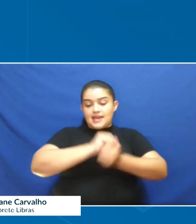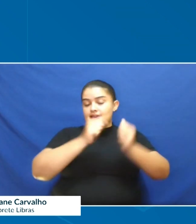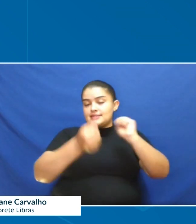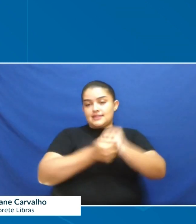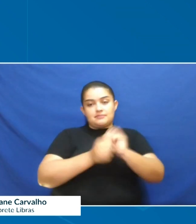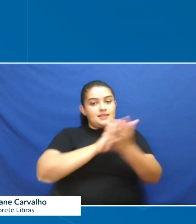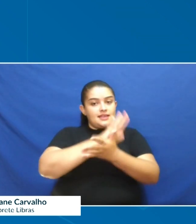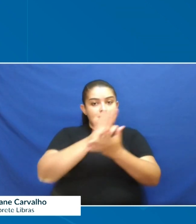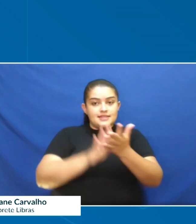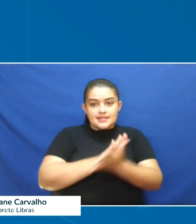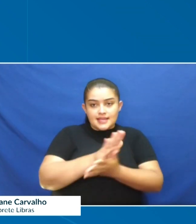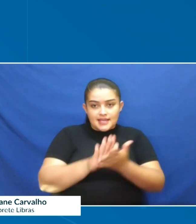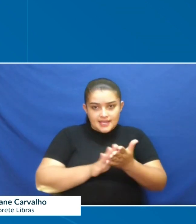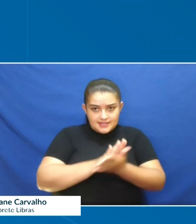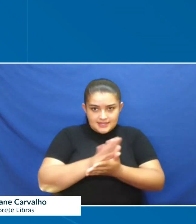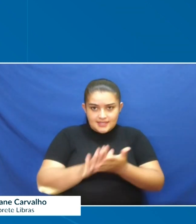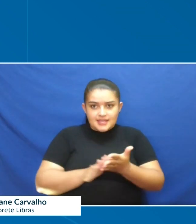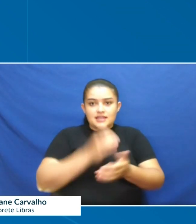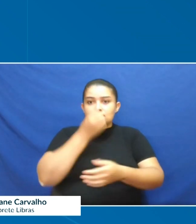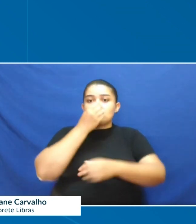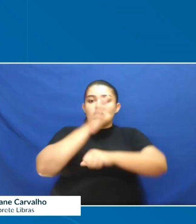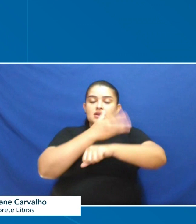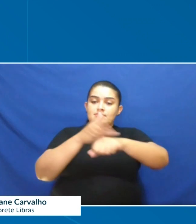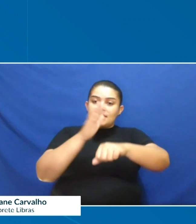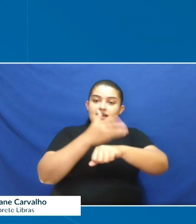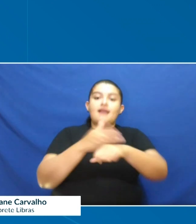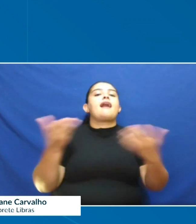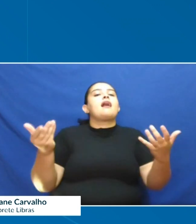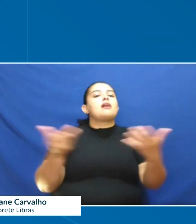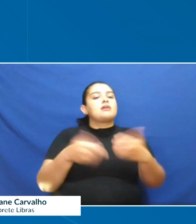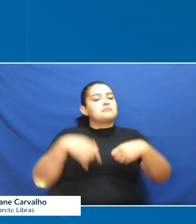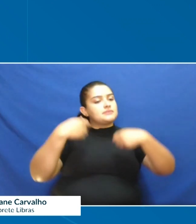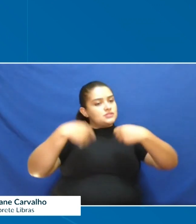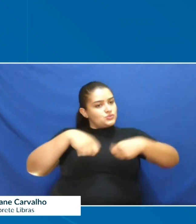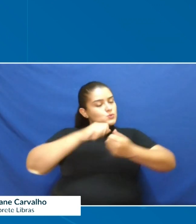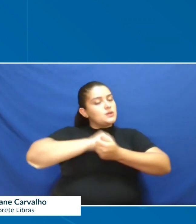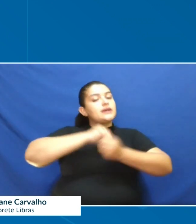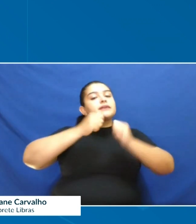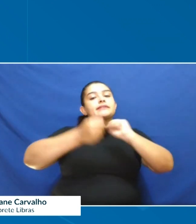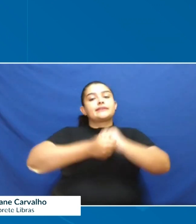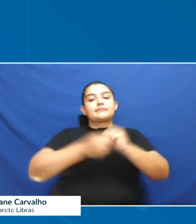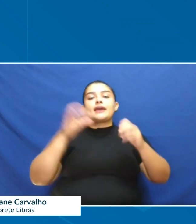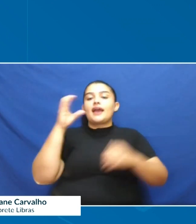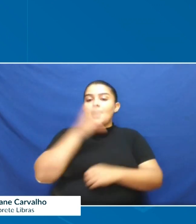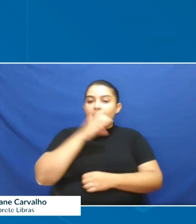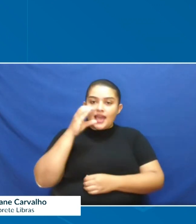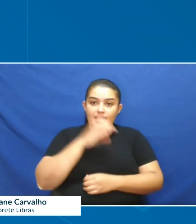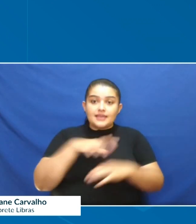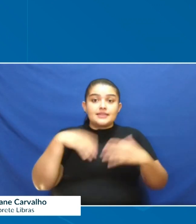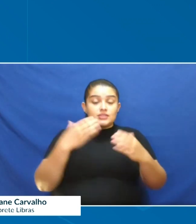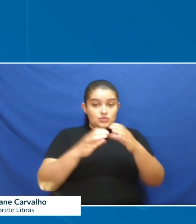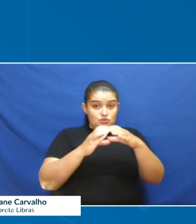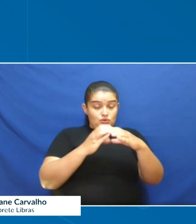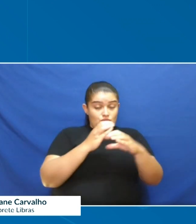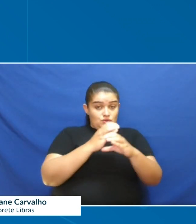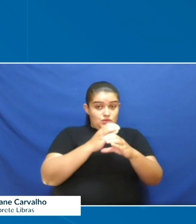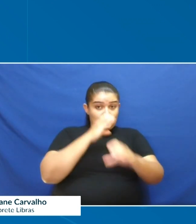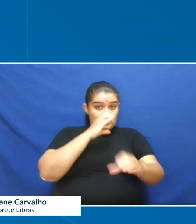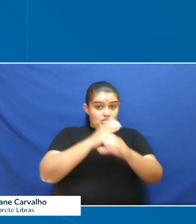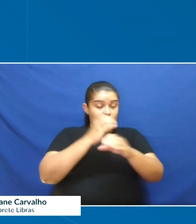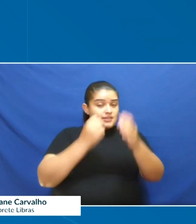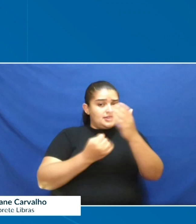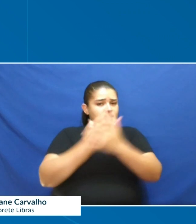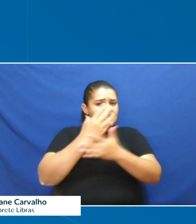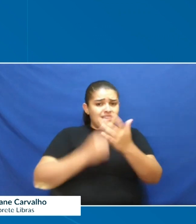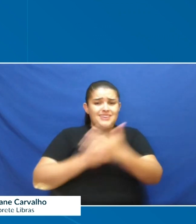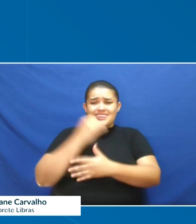processos, às boas práticas, agora elas tiveram que se adequar. E o engenheiro de produção foi de extrema importância para